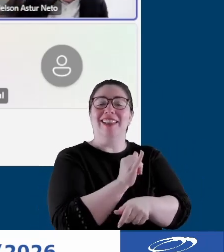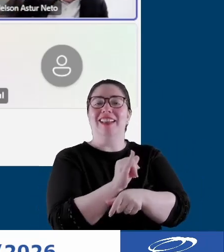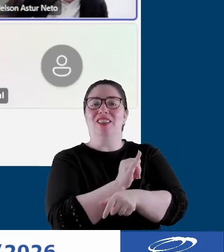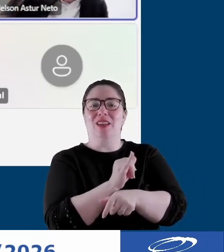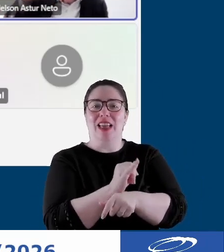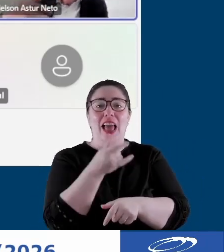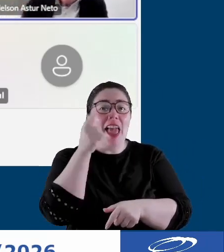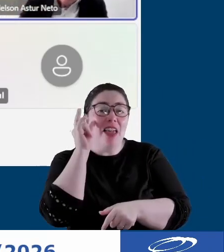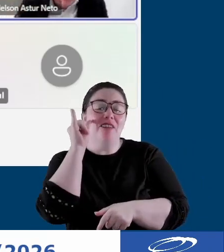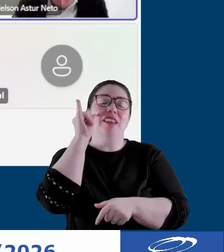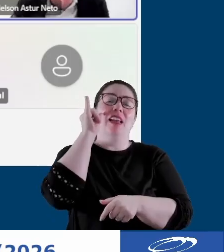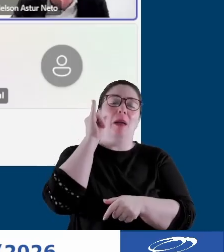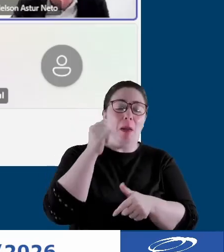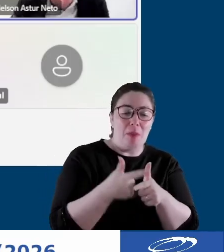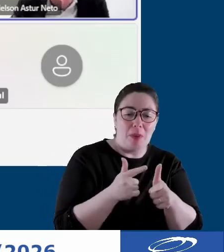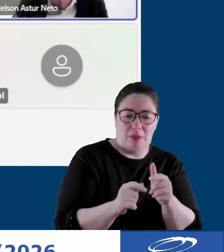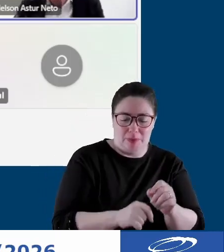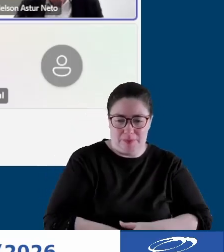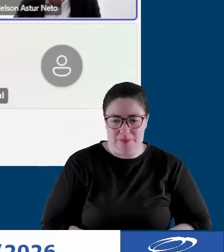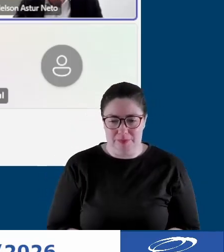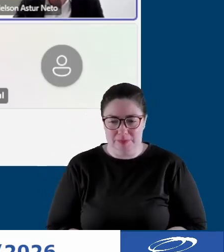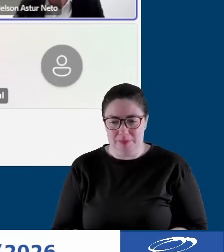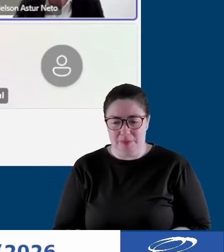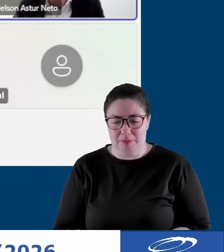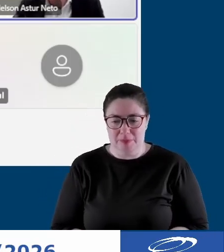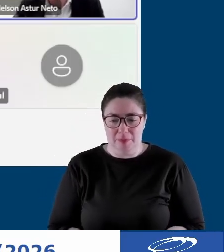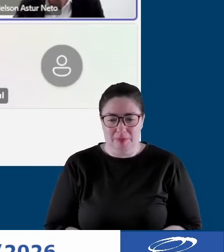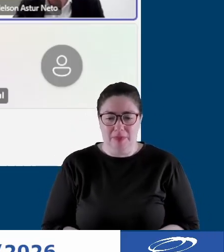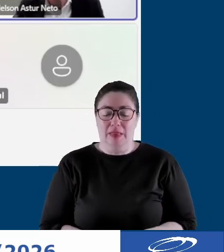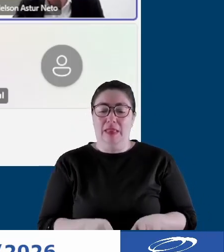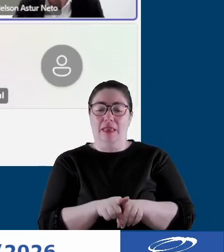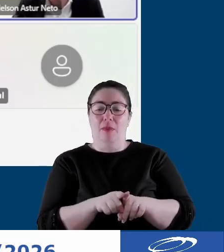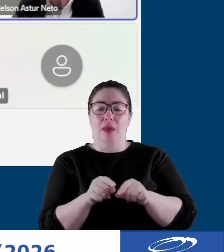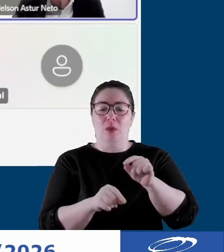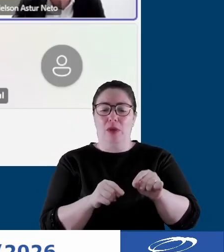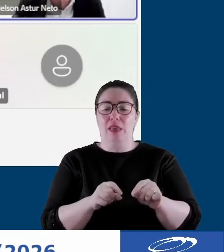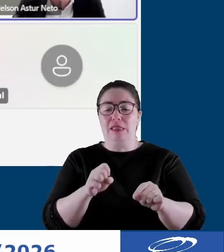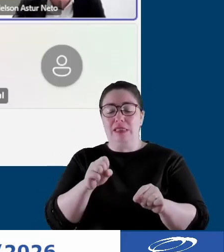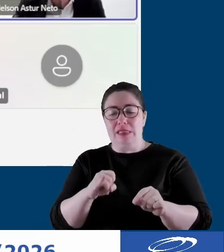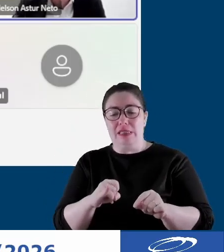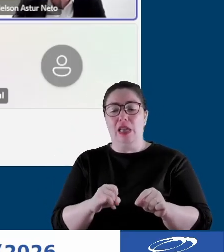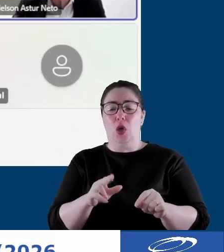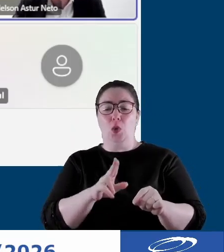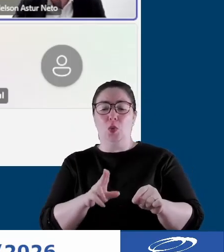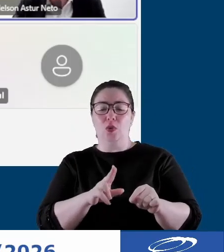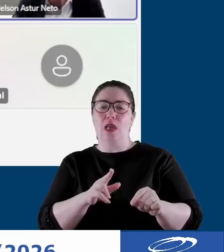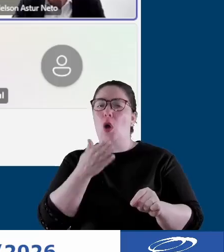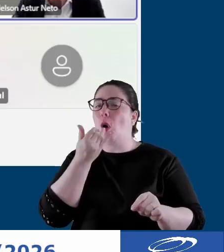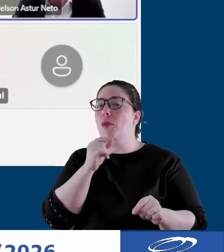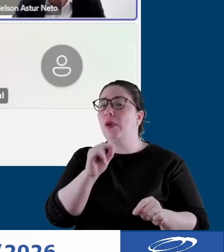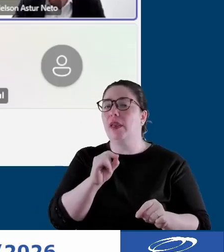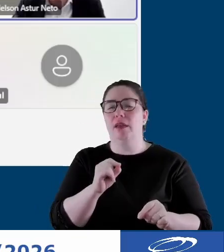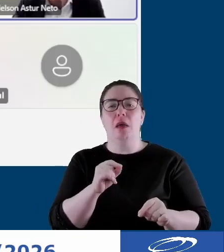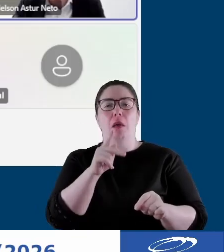tá? Otimização proteica, otimização nutricional do paciente antes de uma cirurgia, diminui a taxa